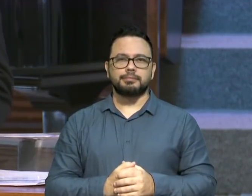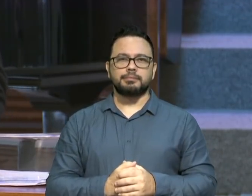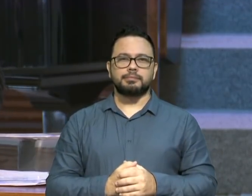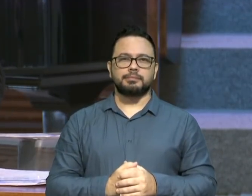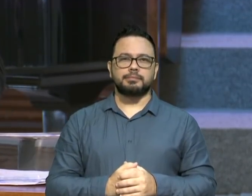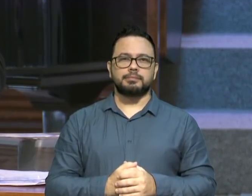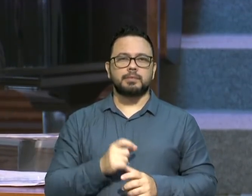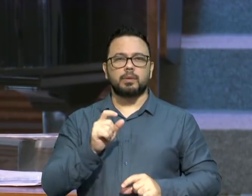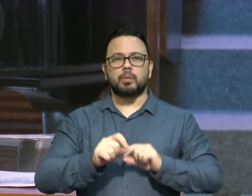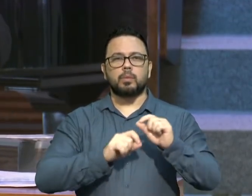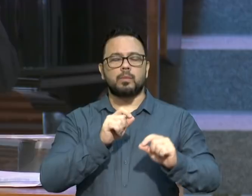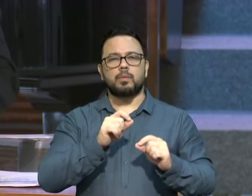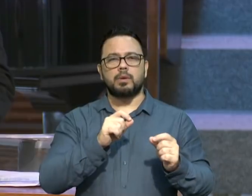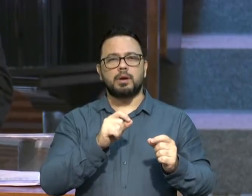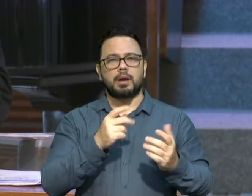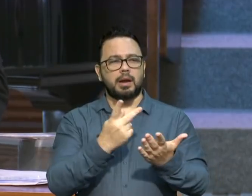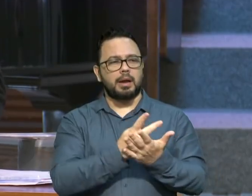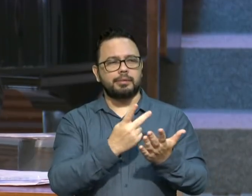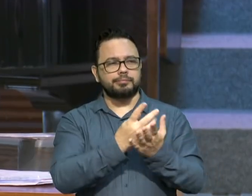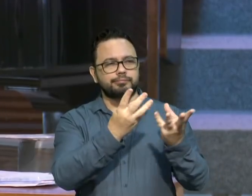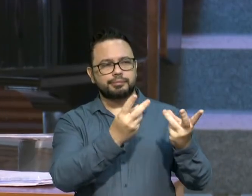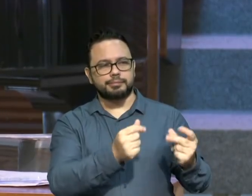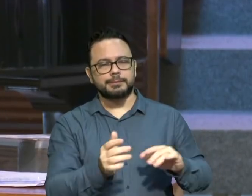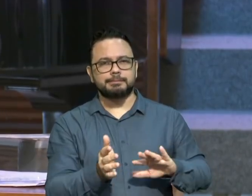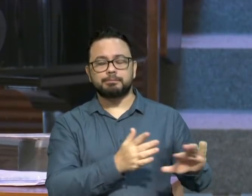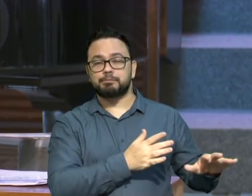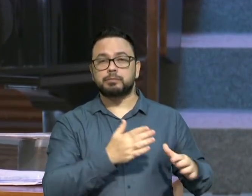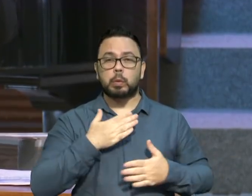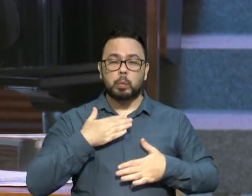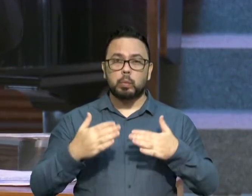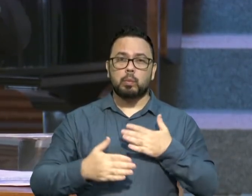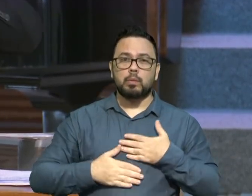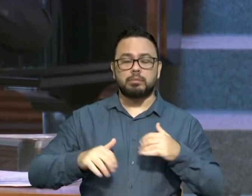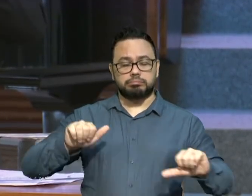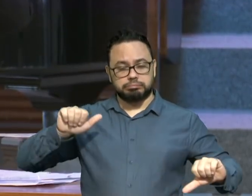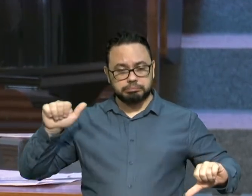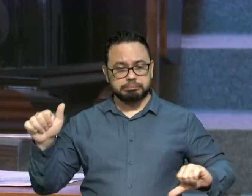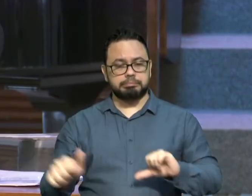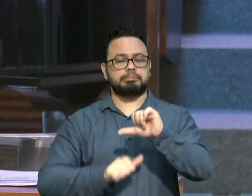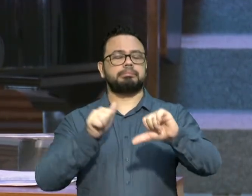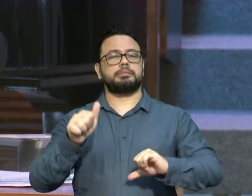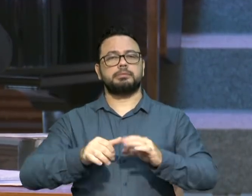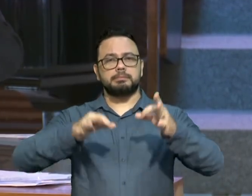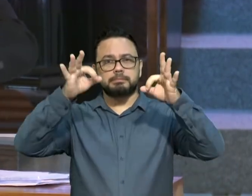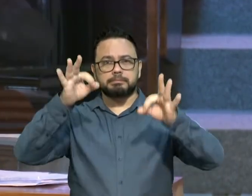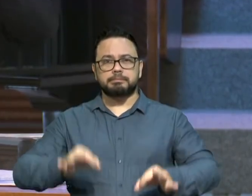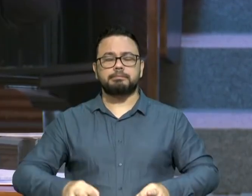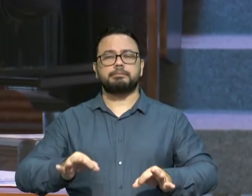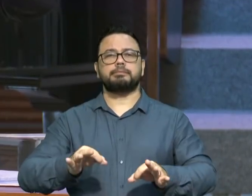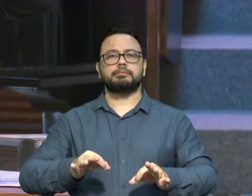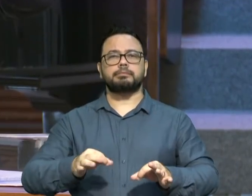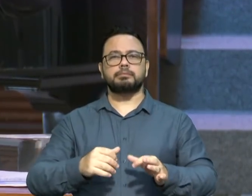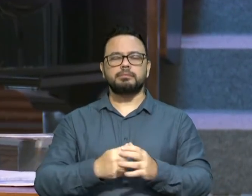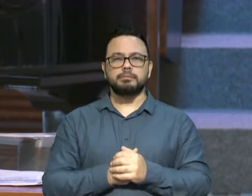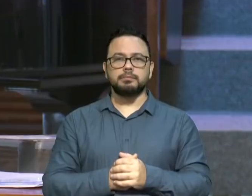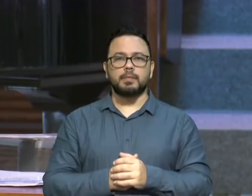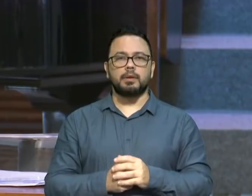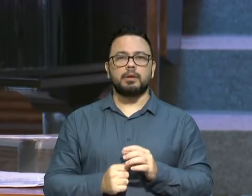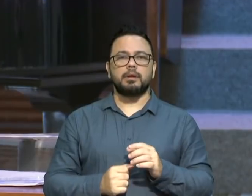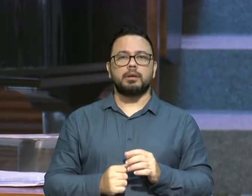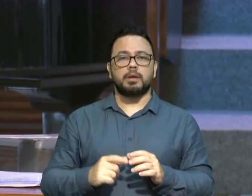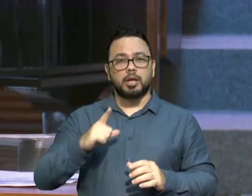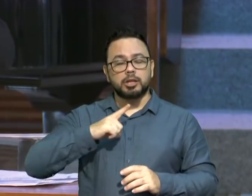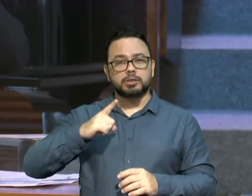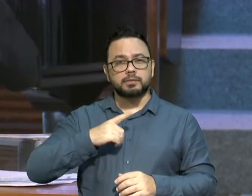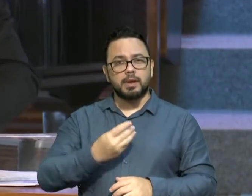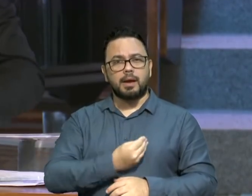o que é mortal se revista da imortalidade E quando este corpo corruptível se revestir de incorruptibilidade e o que é mortal se revestir de